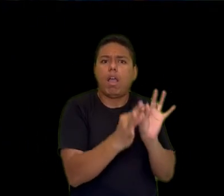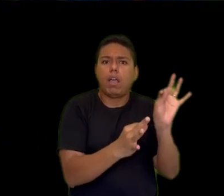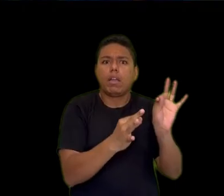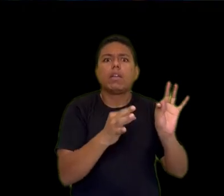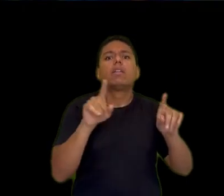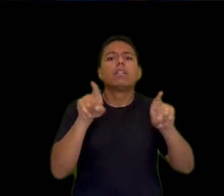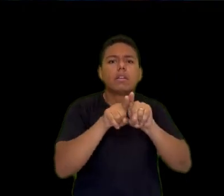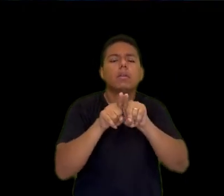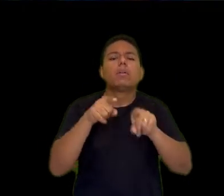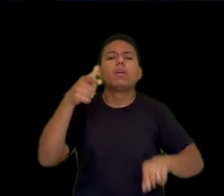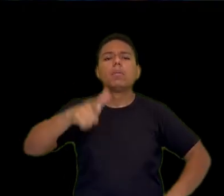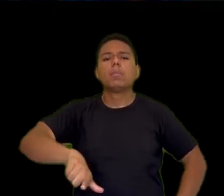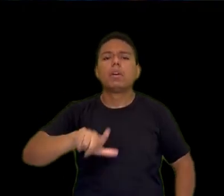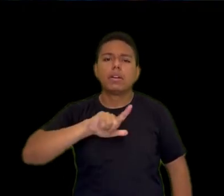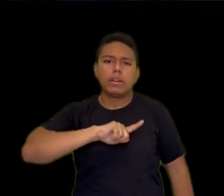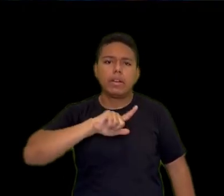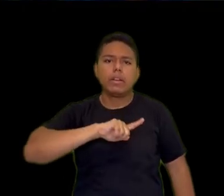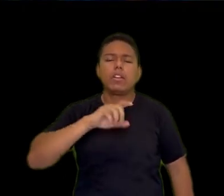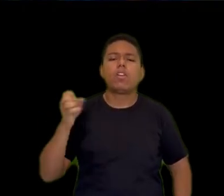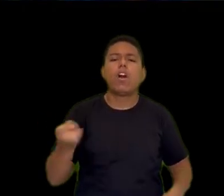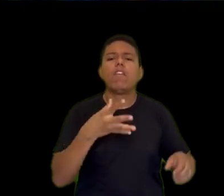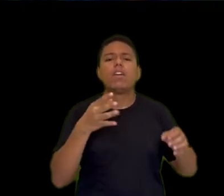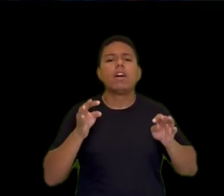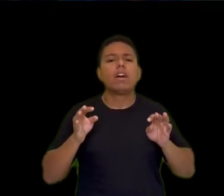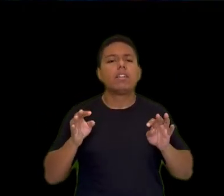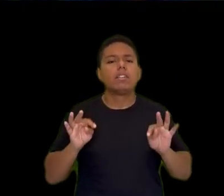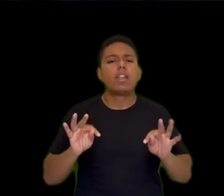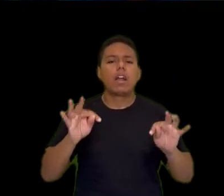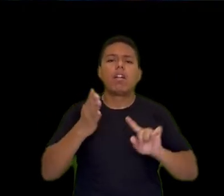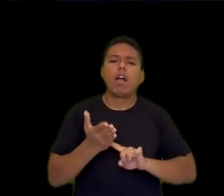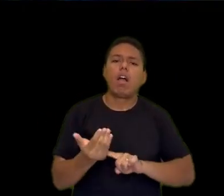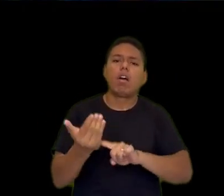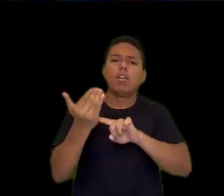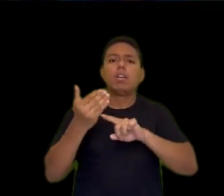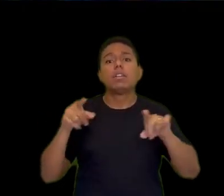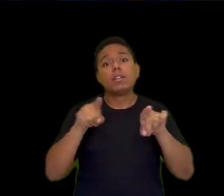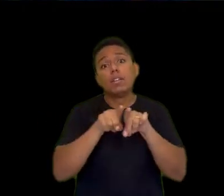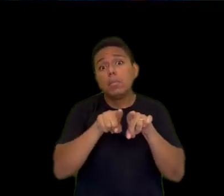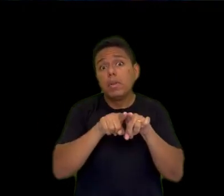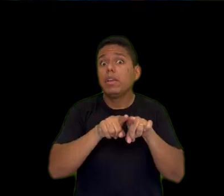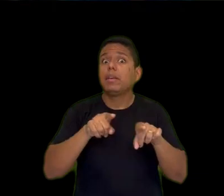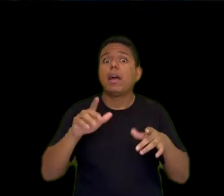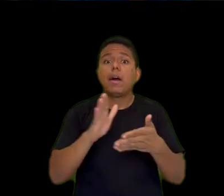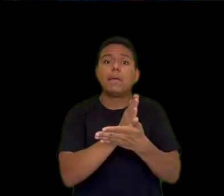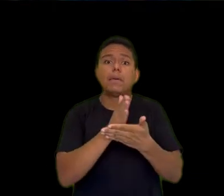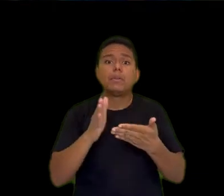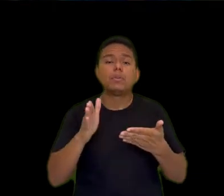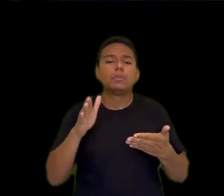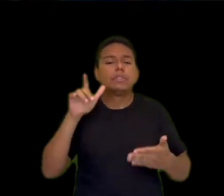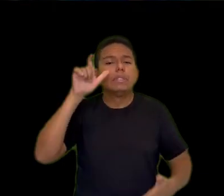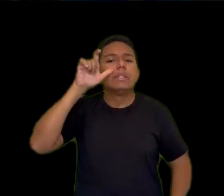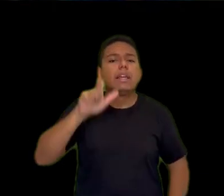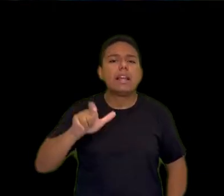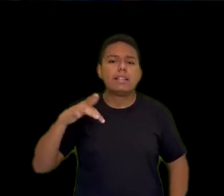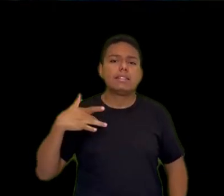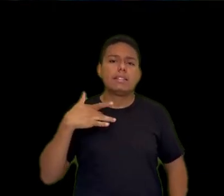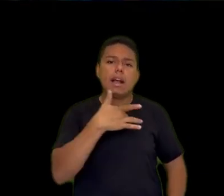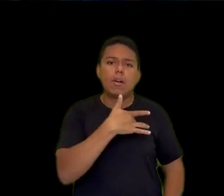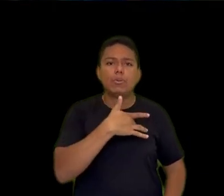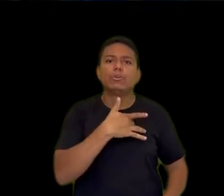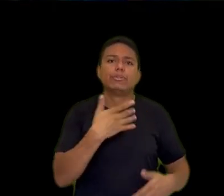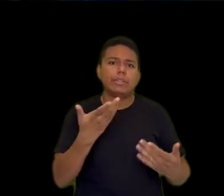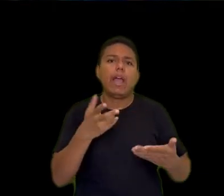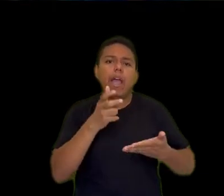tecnologias, e os famosos serviços de interesse da saúde, que são as creches, instituições de longa